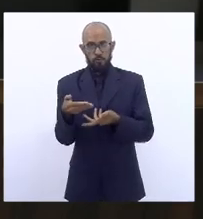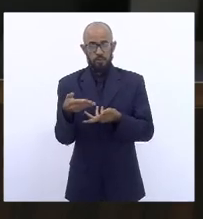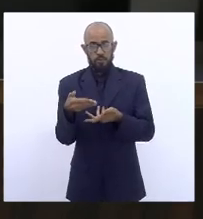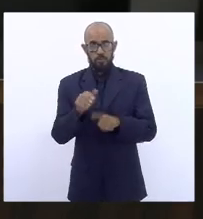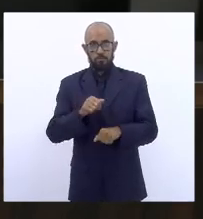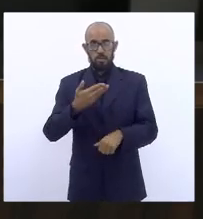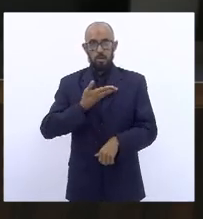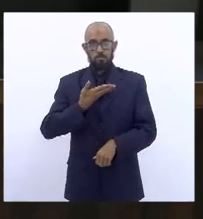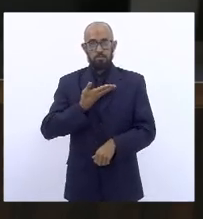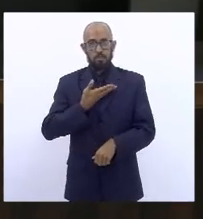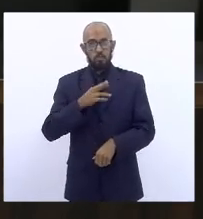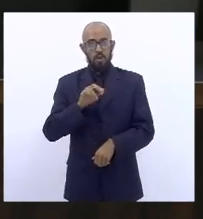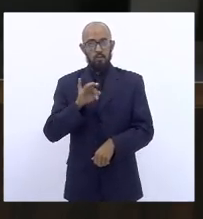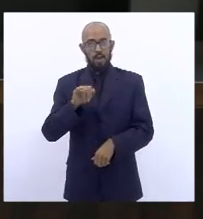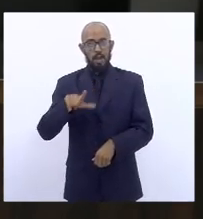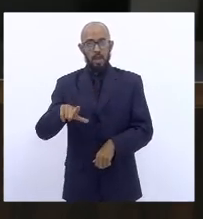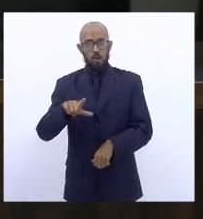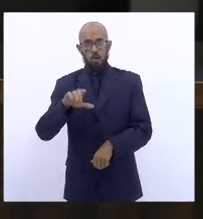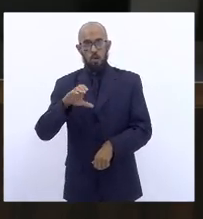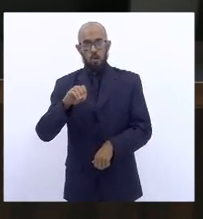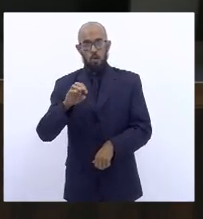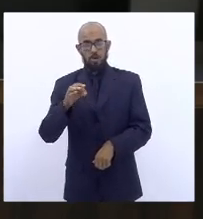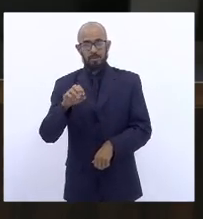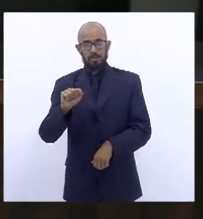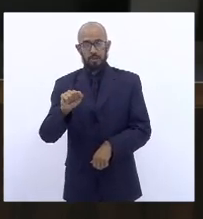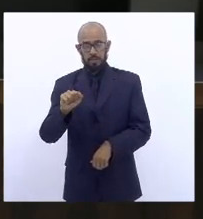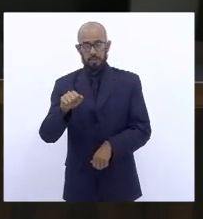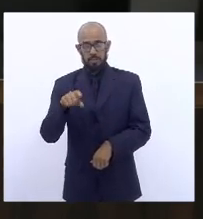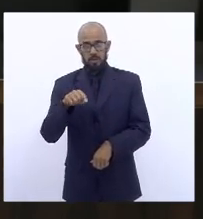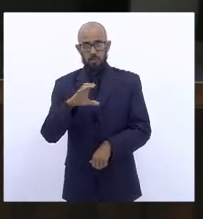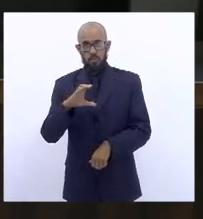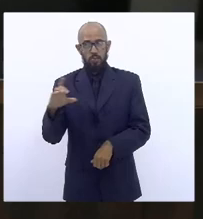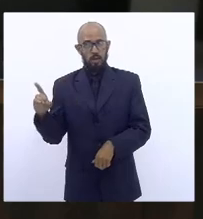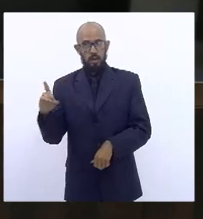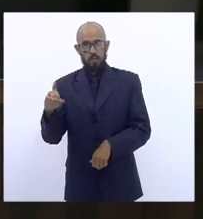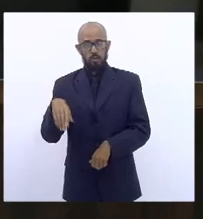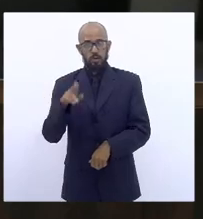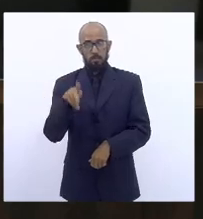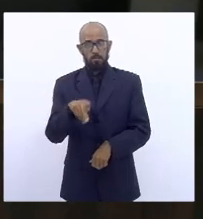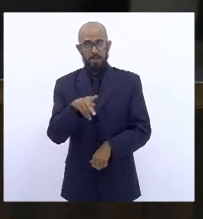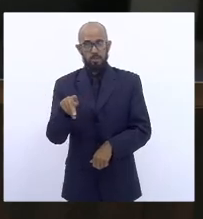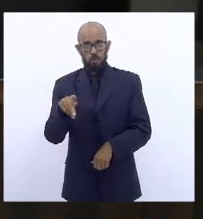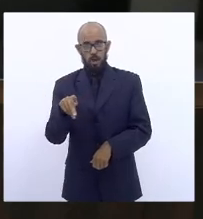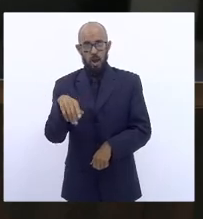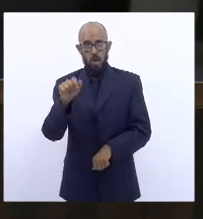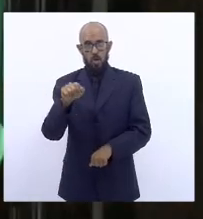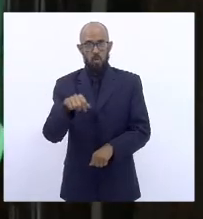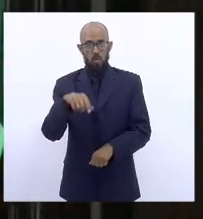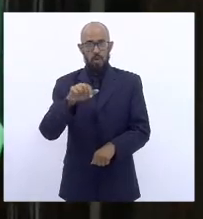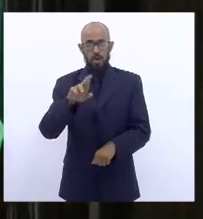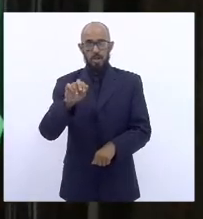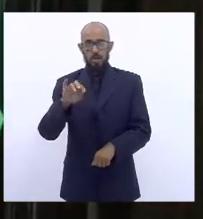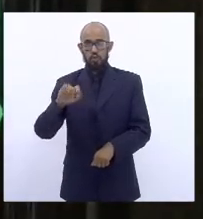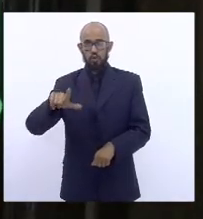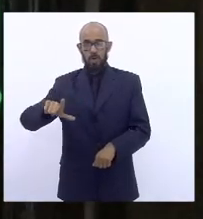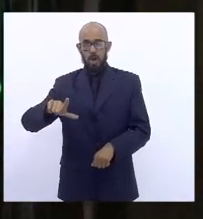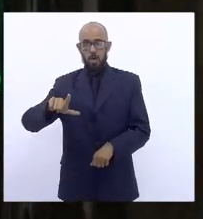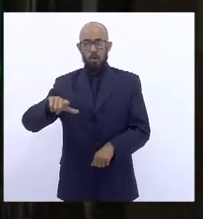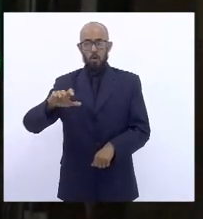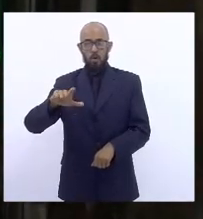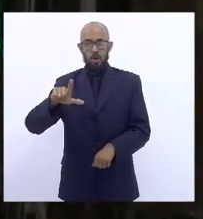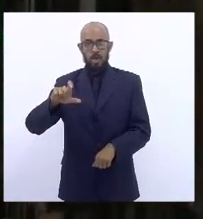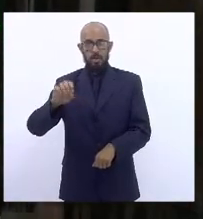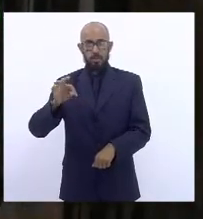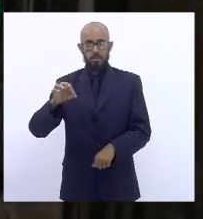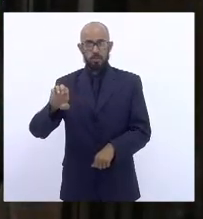meu querido amigo Rafael Costa. Rafael Costa, coordenador estadual da Pastoral da Cidadania, do Regional Leste 1, secretário